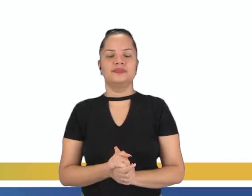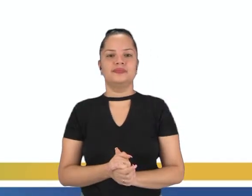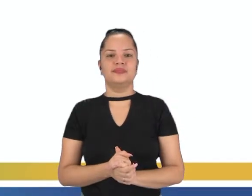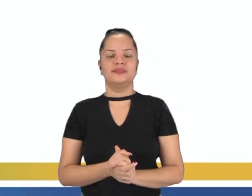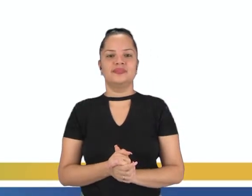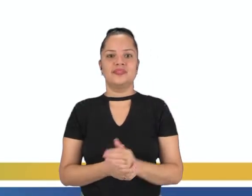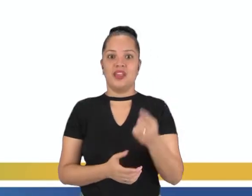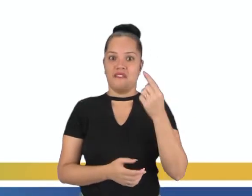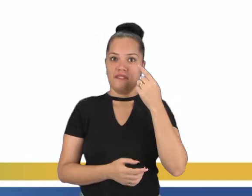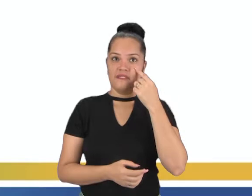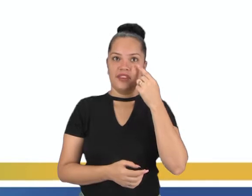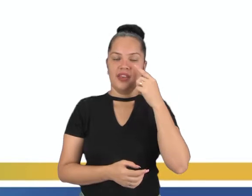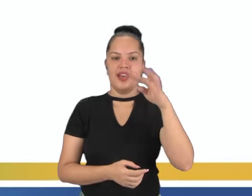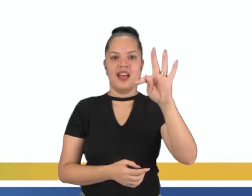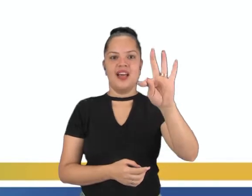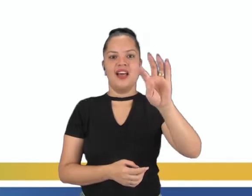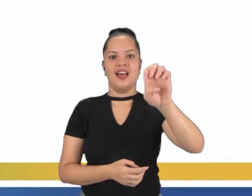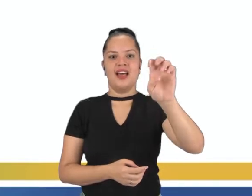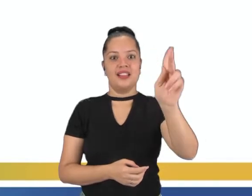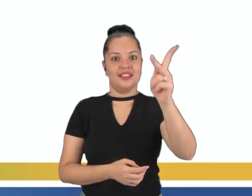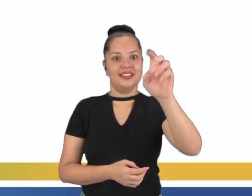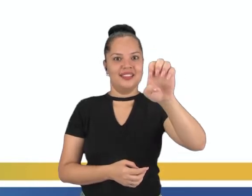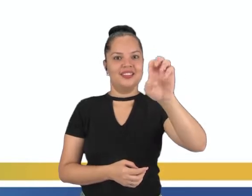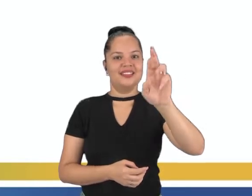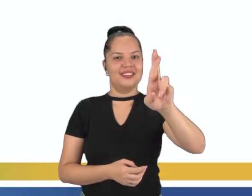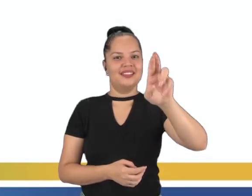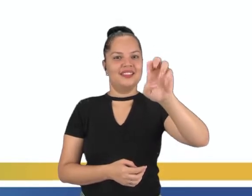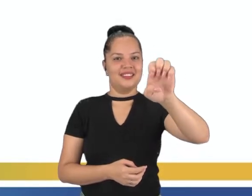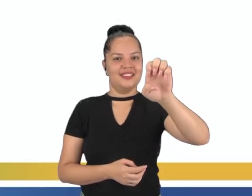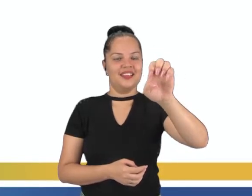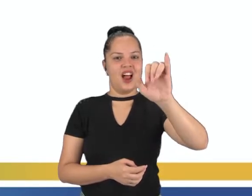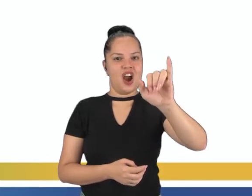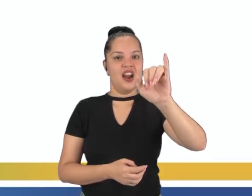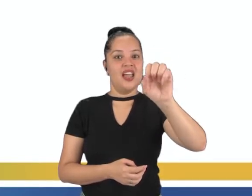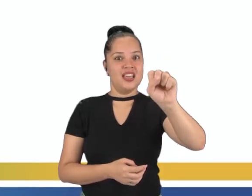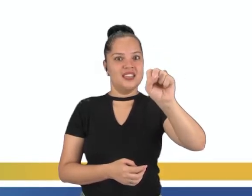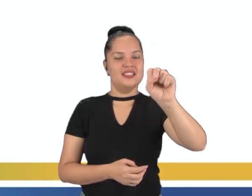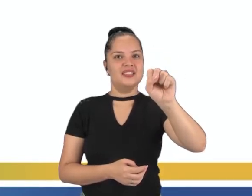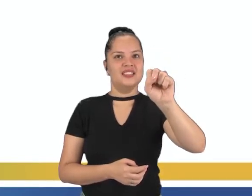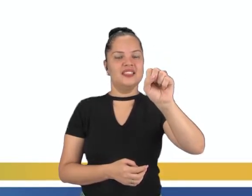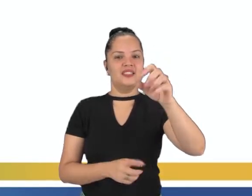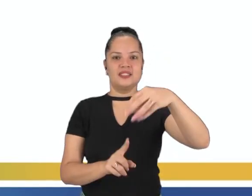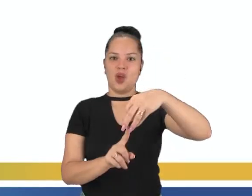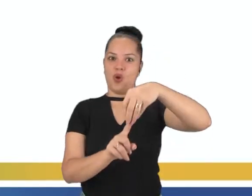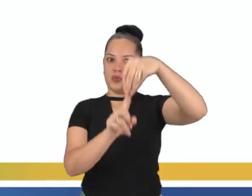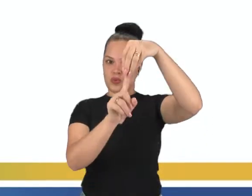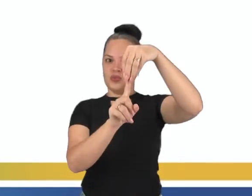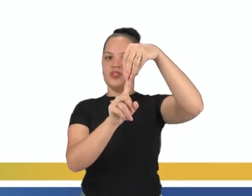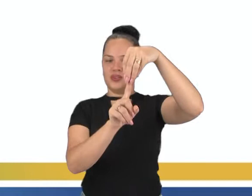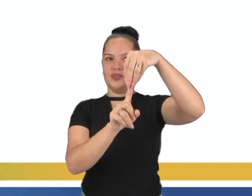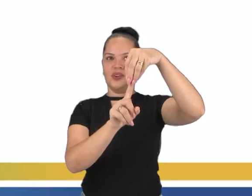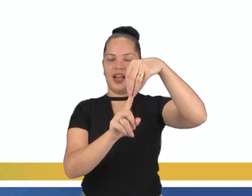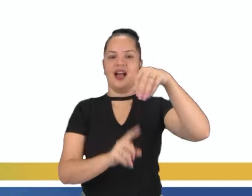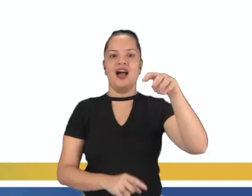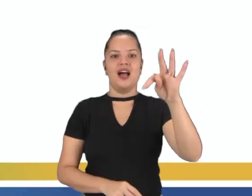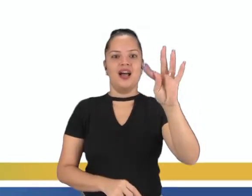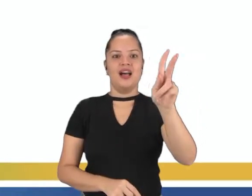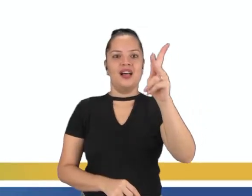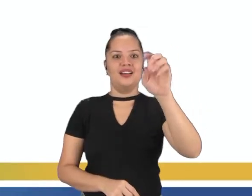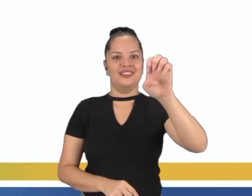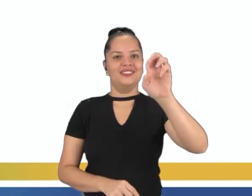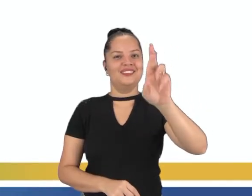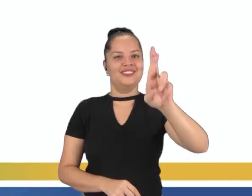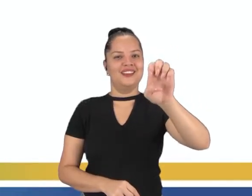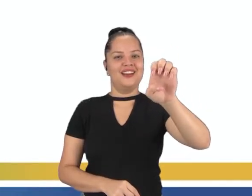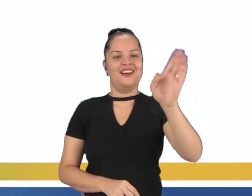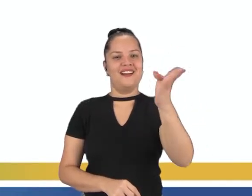o there is, vocês vão usar quando estiverem falando de singular, e o there are, vocês vão usar quando estiverem falando de plural,